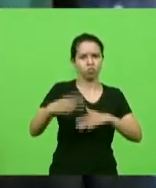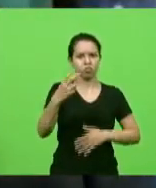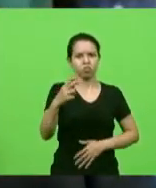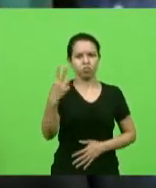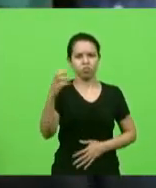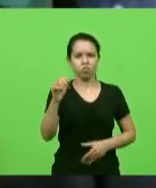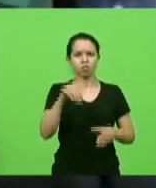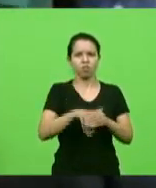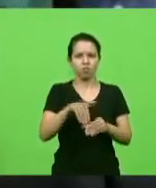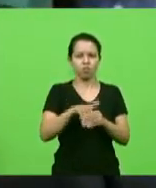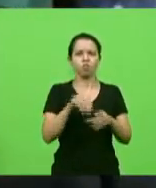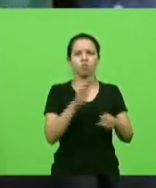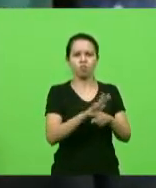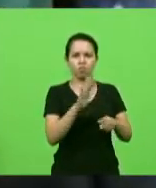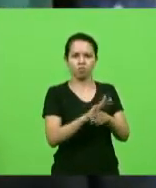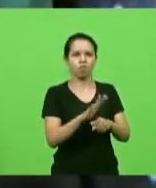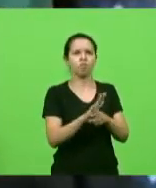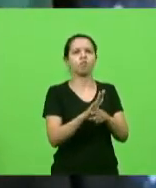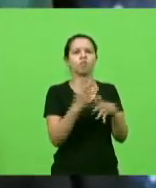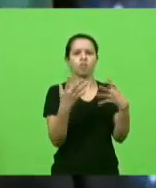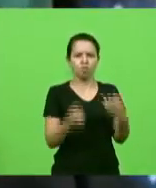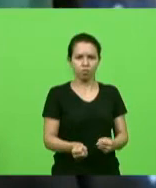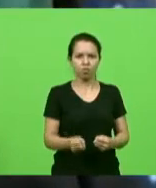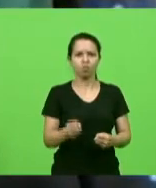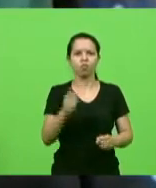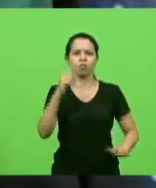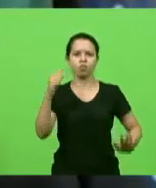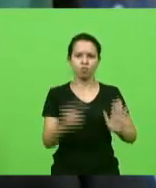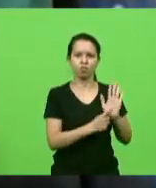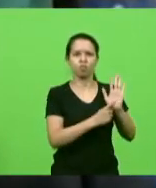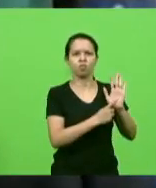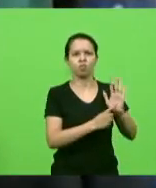você pega a favor do recebimento da denúncia